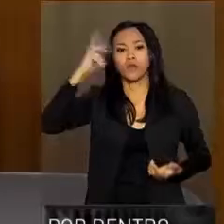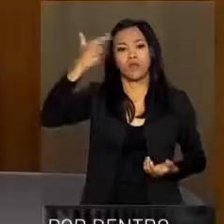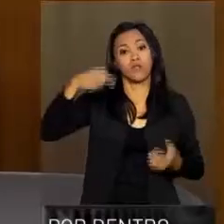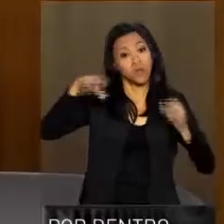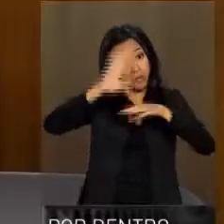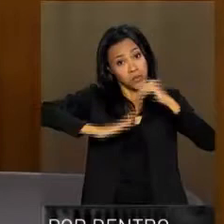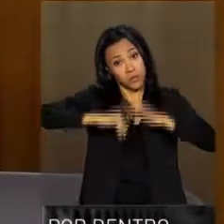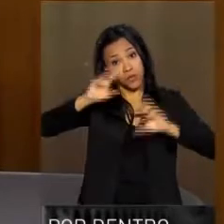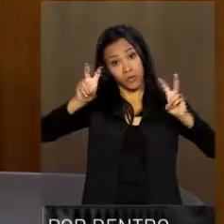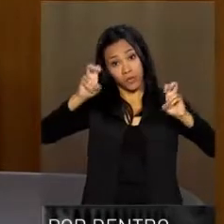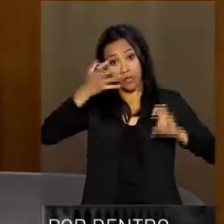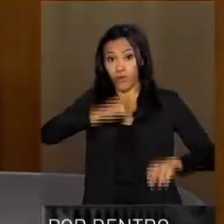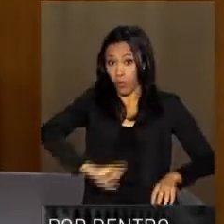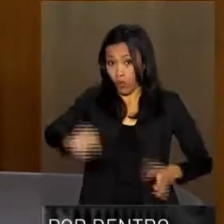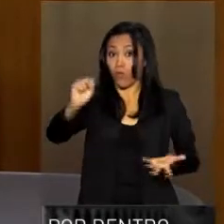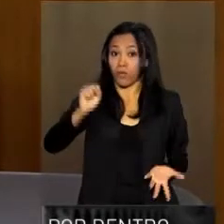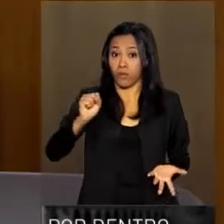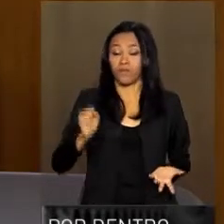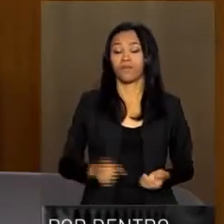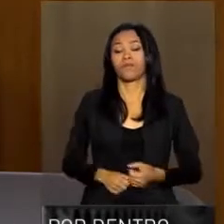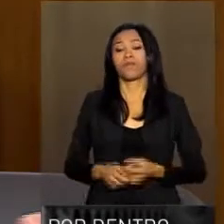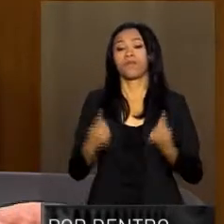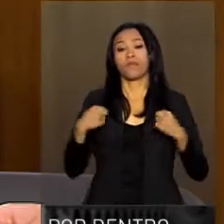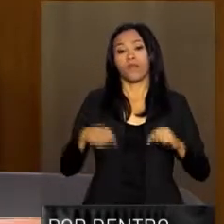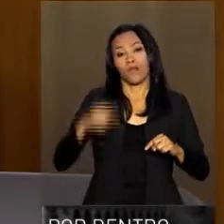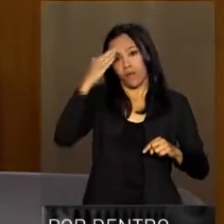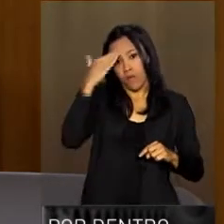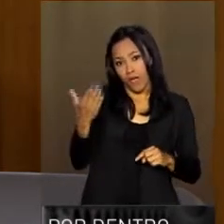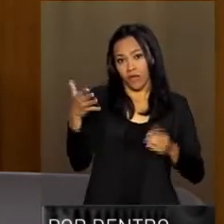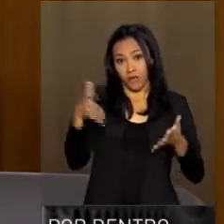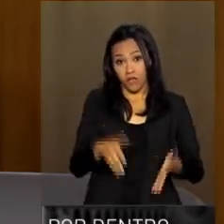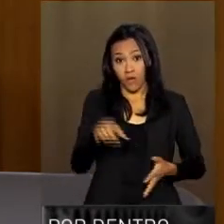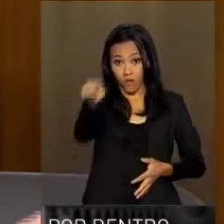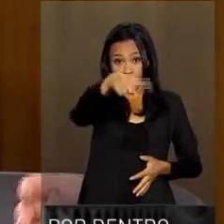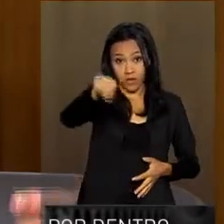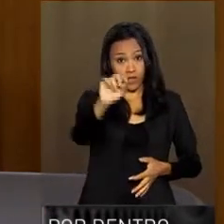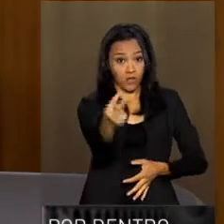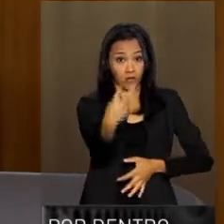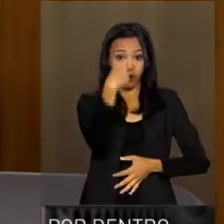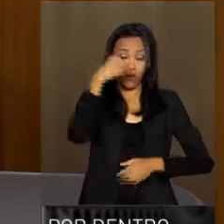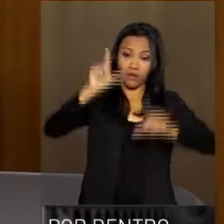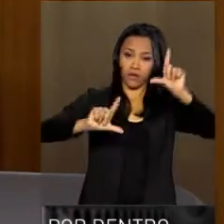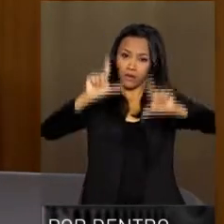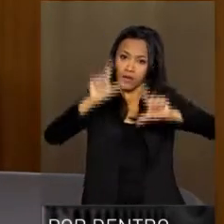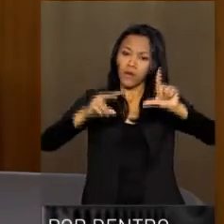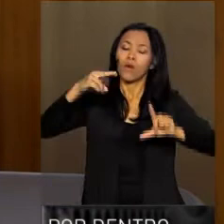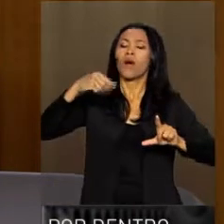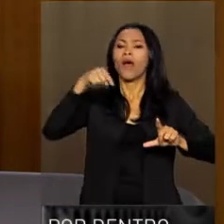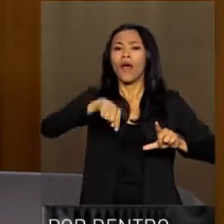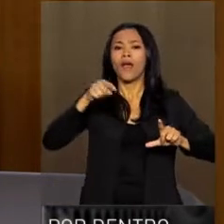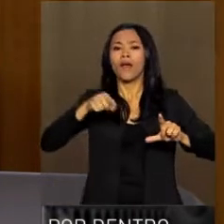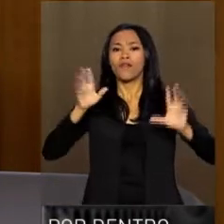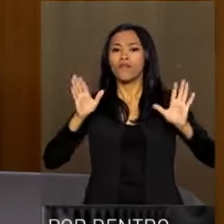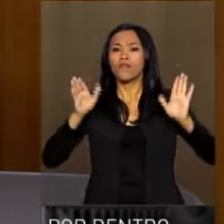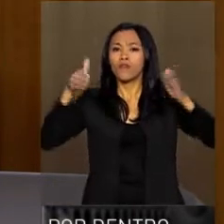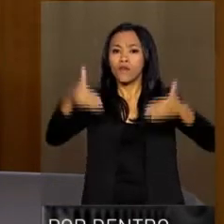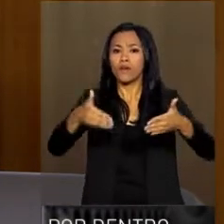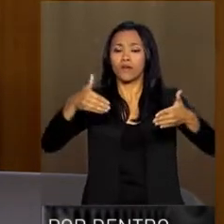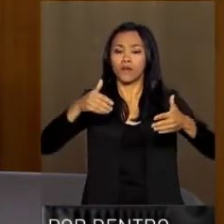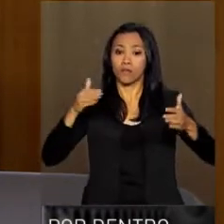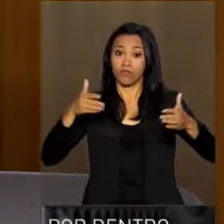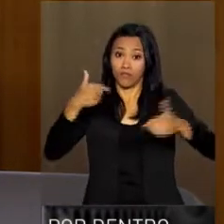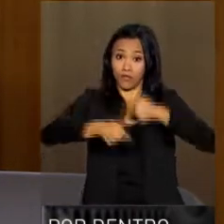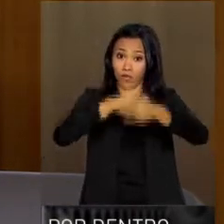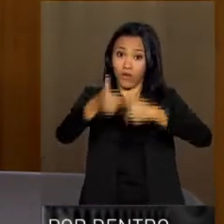obrigada júnior moreira pela sua participação você está acompanhando o programa por dentro do governo que hoje recebe a secretária fátima pelaes